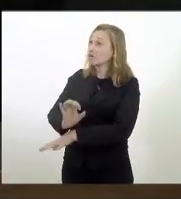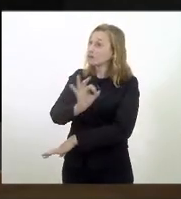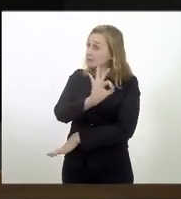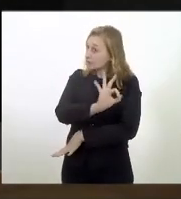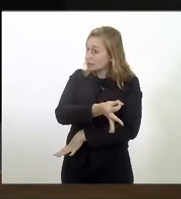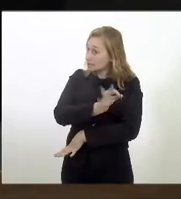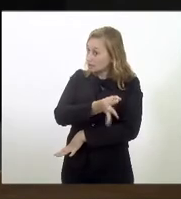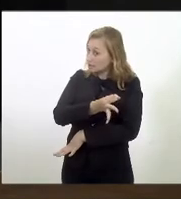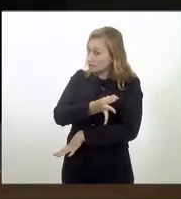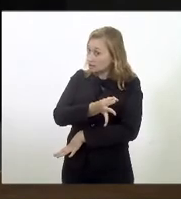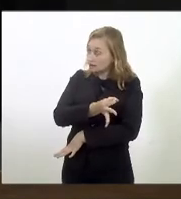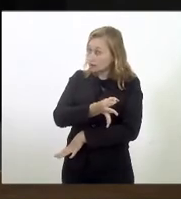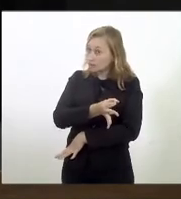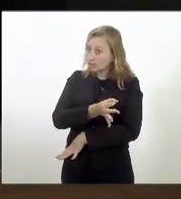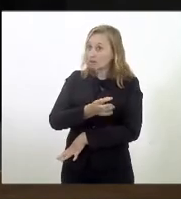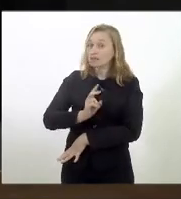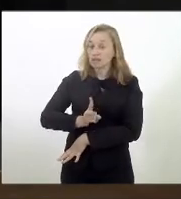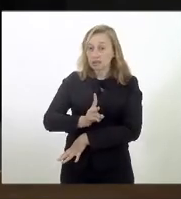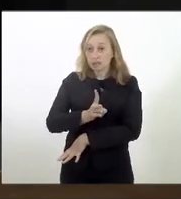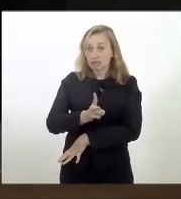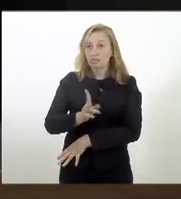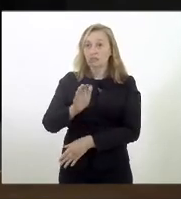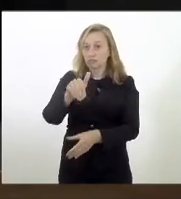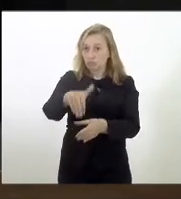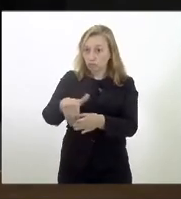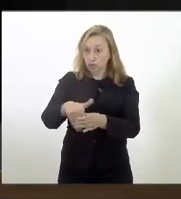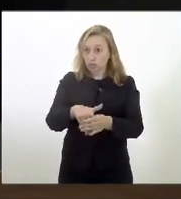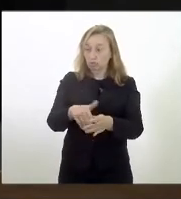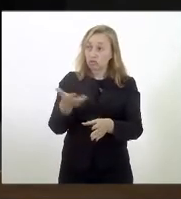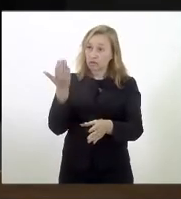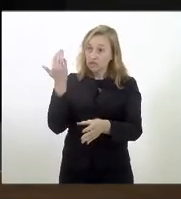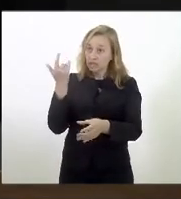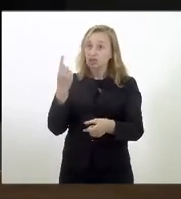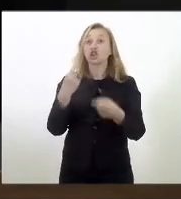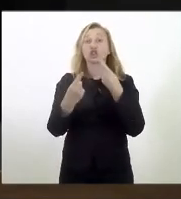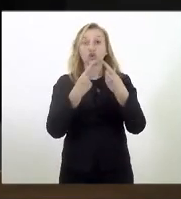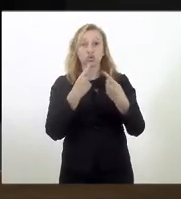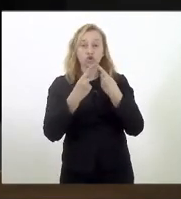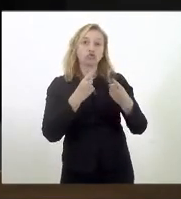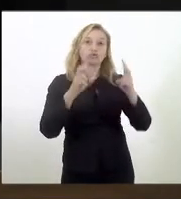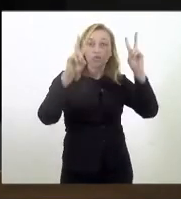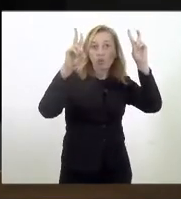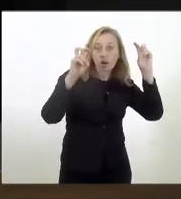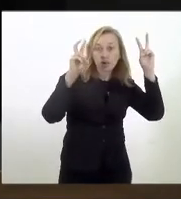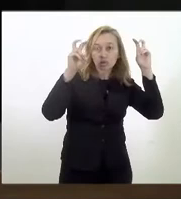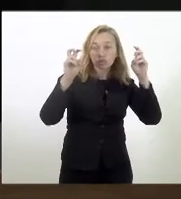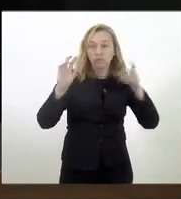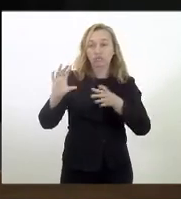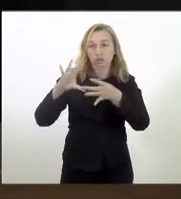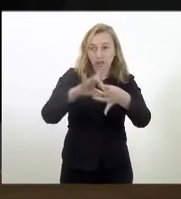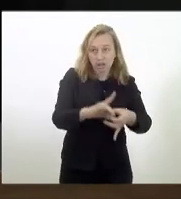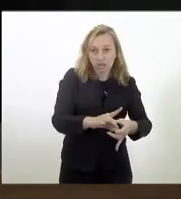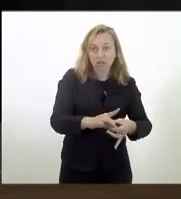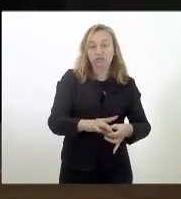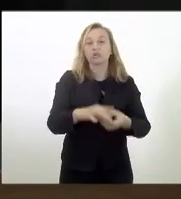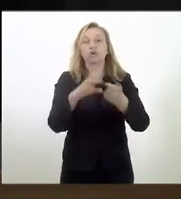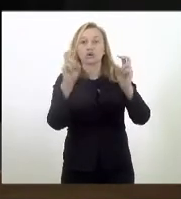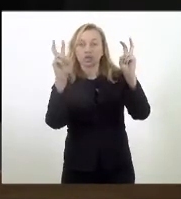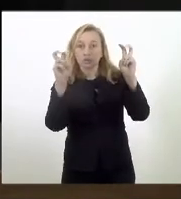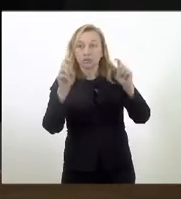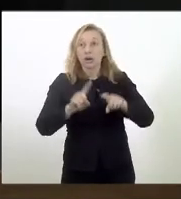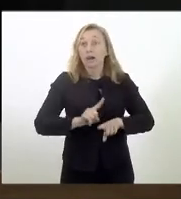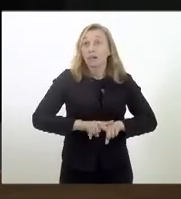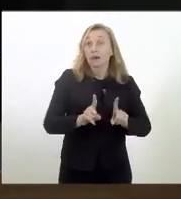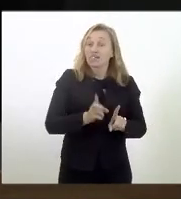certeza. Todas as vezes vamos votar, como já votamos, discutindo as matérias, emendando as matérias, mas